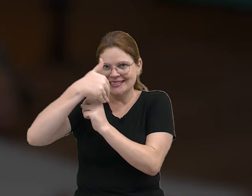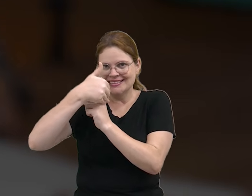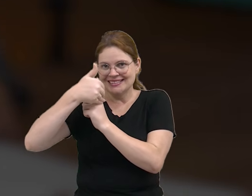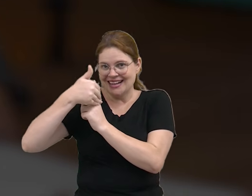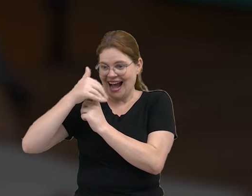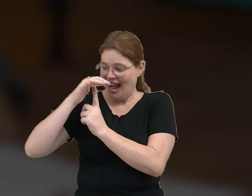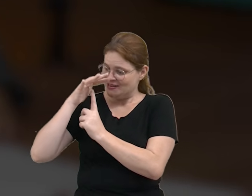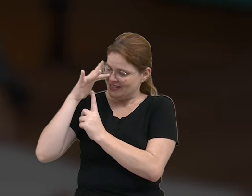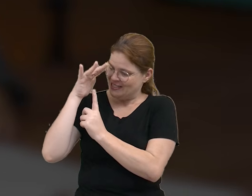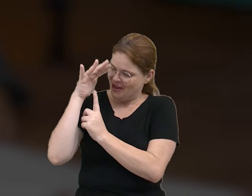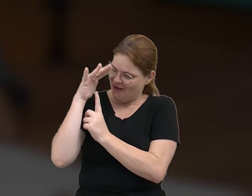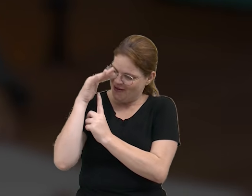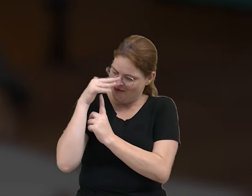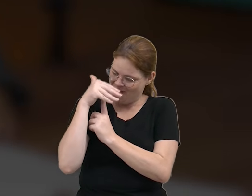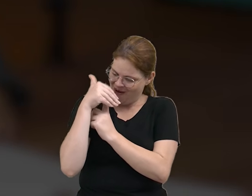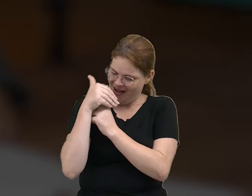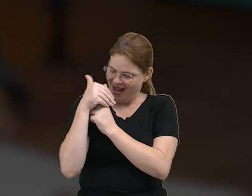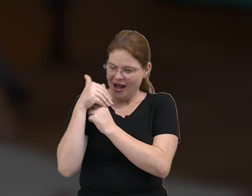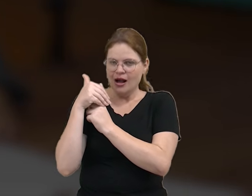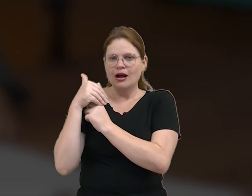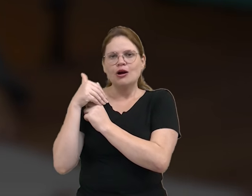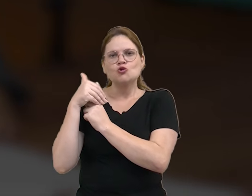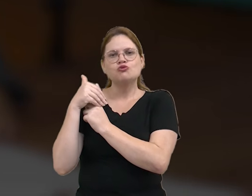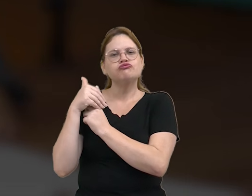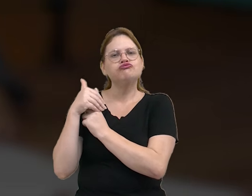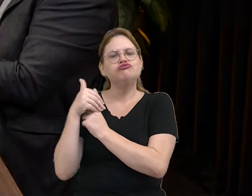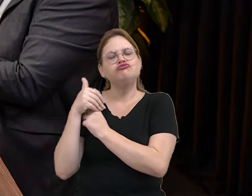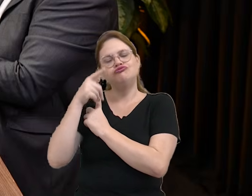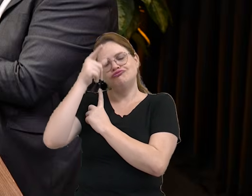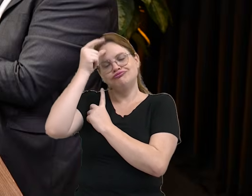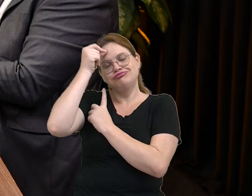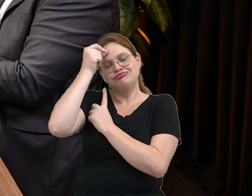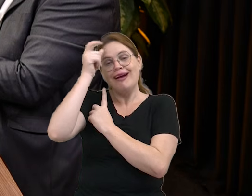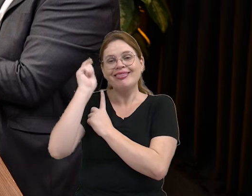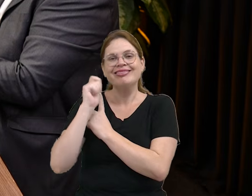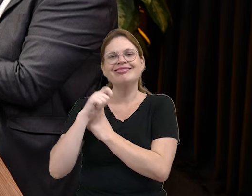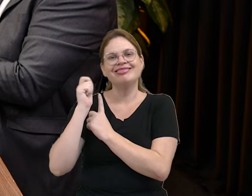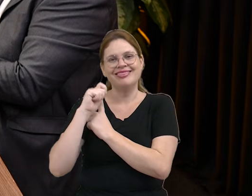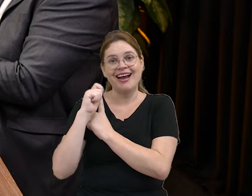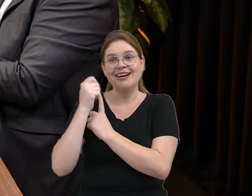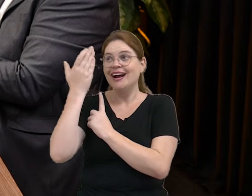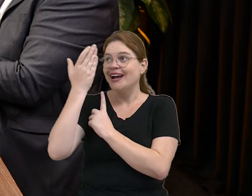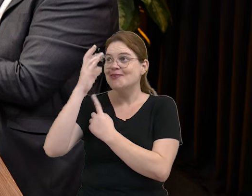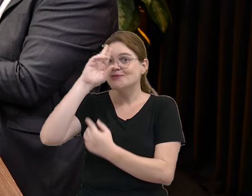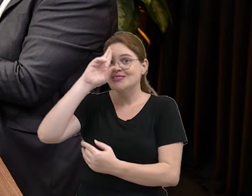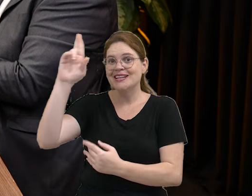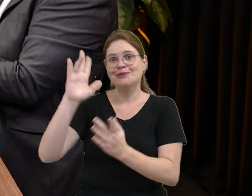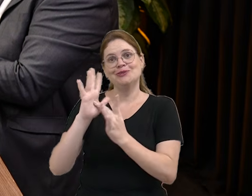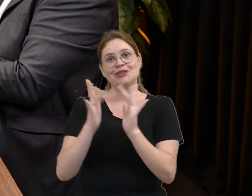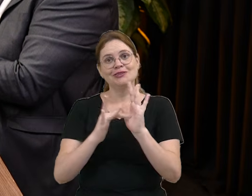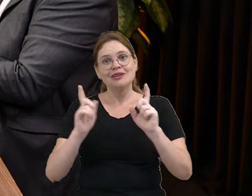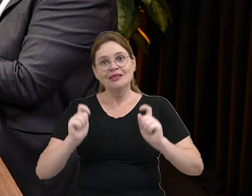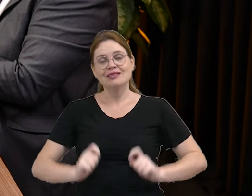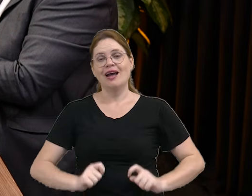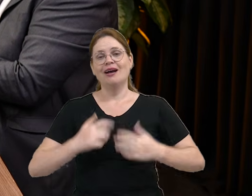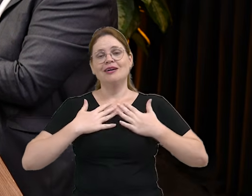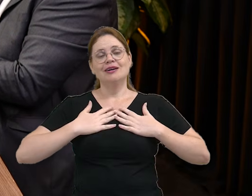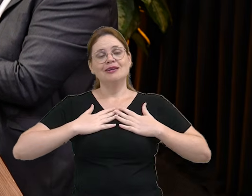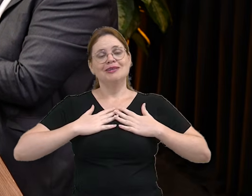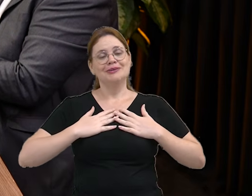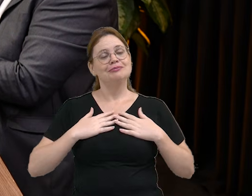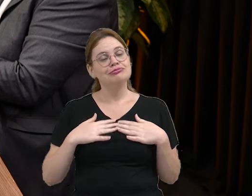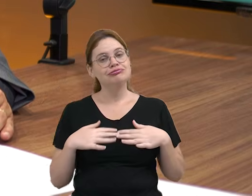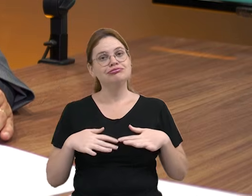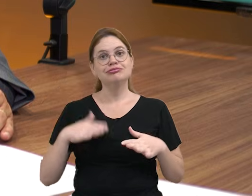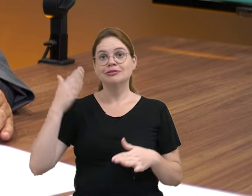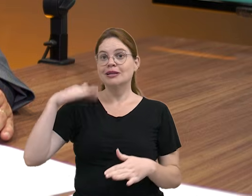a sombra do Onipotente descansará. Aleluia. O nosso descanso é no Senhor Jesus.